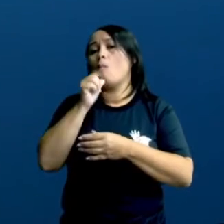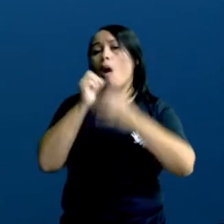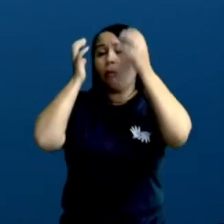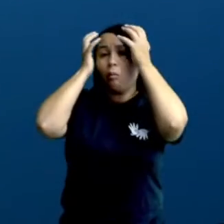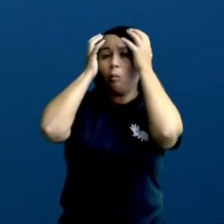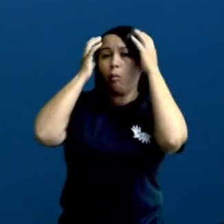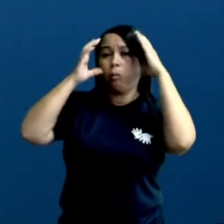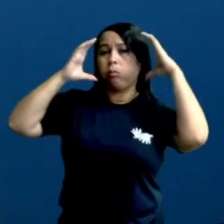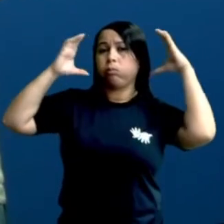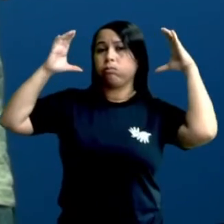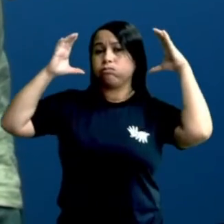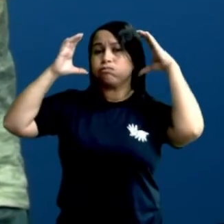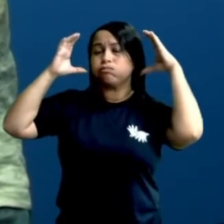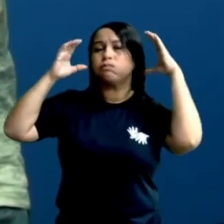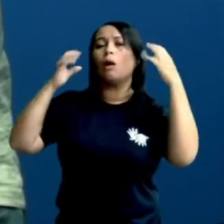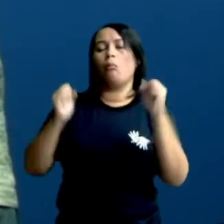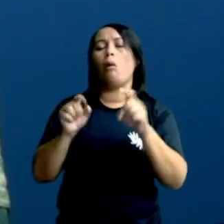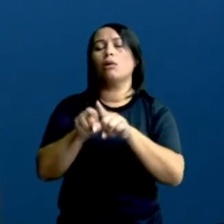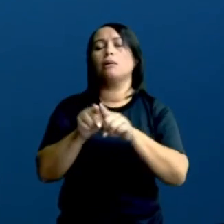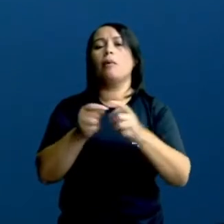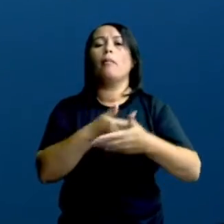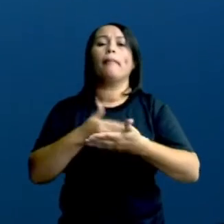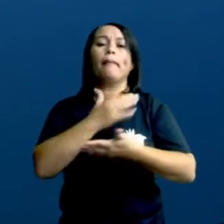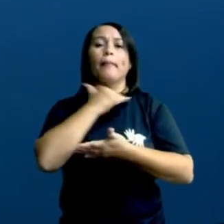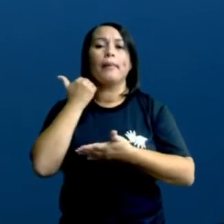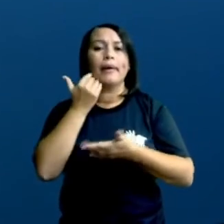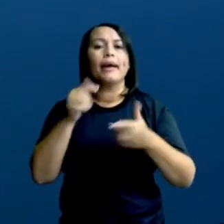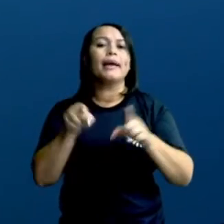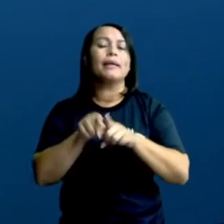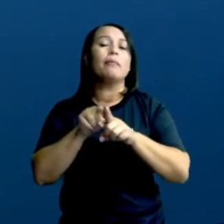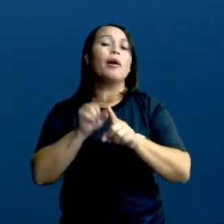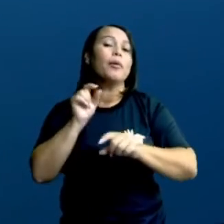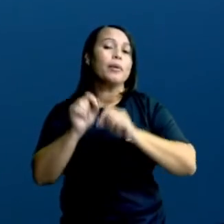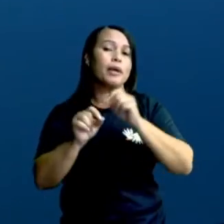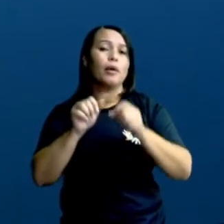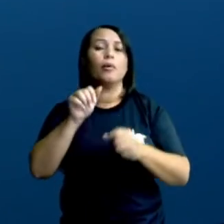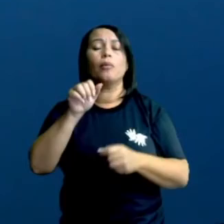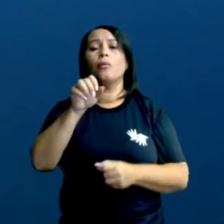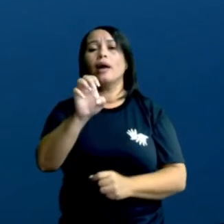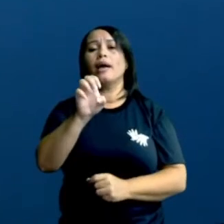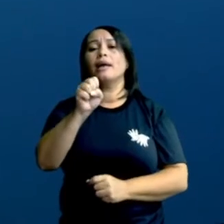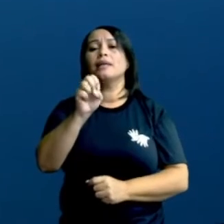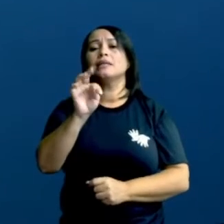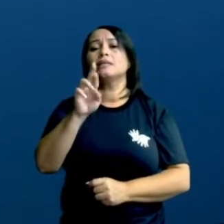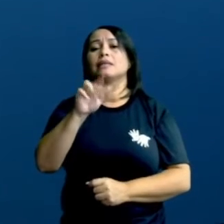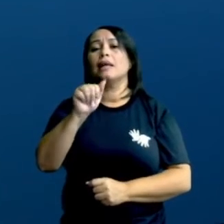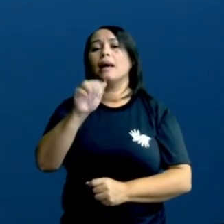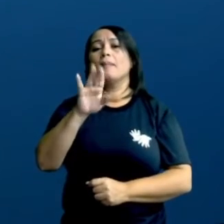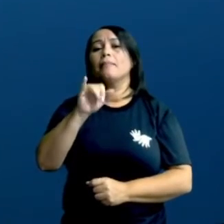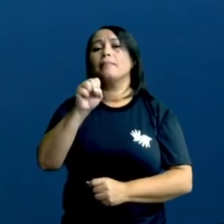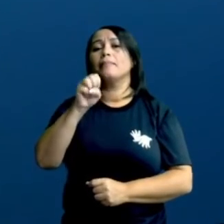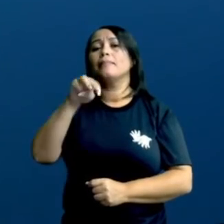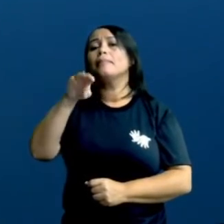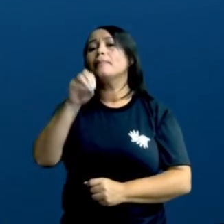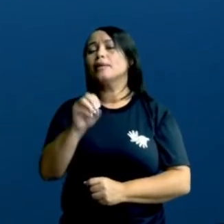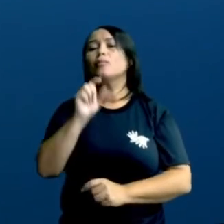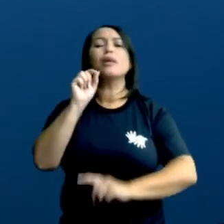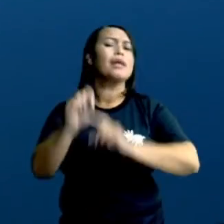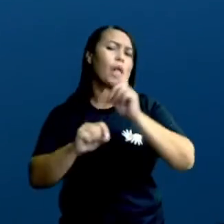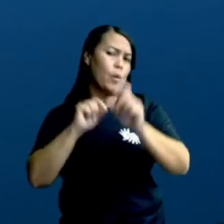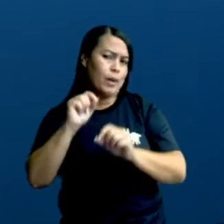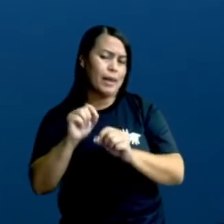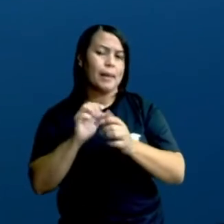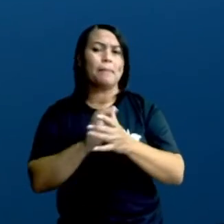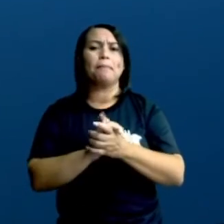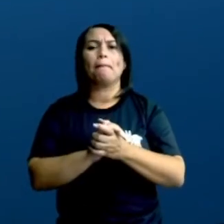do bebê logo após o nascimento, e também estrabismo, que ele é a